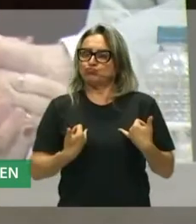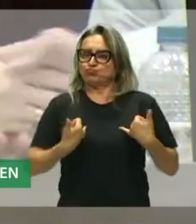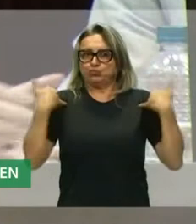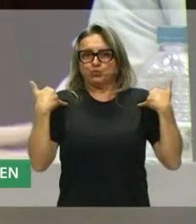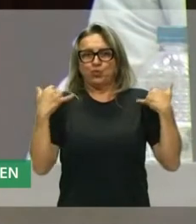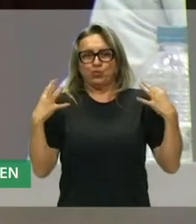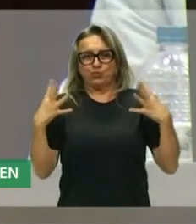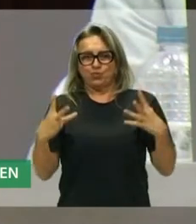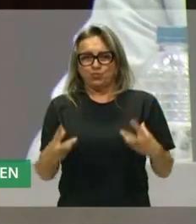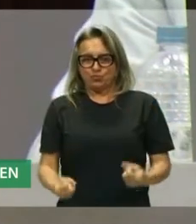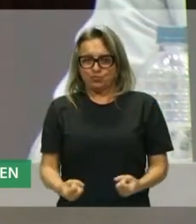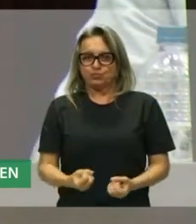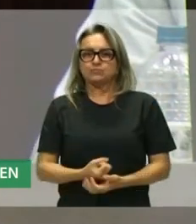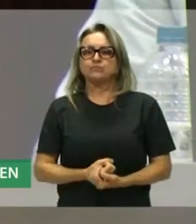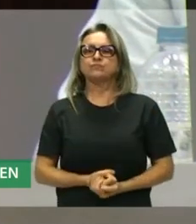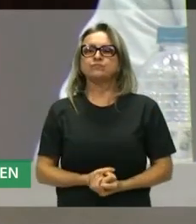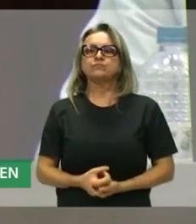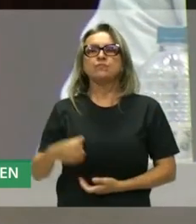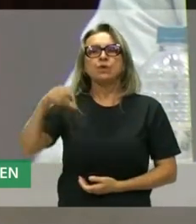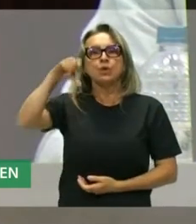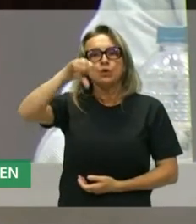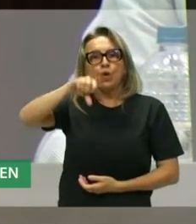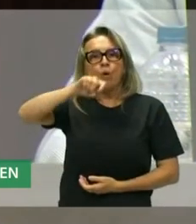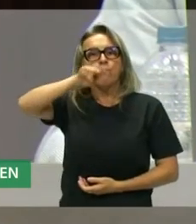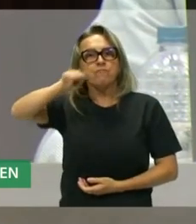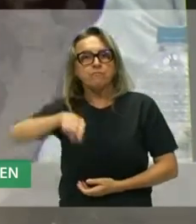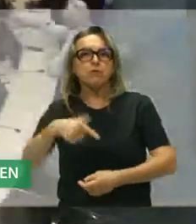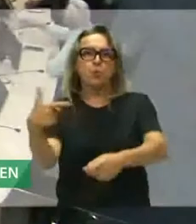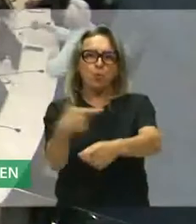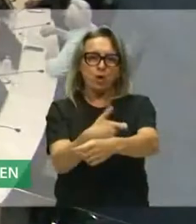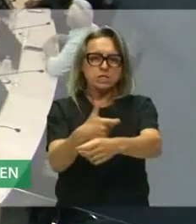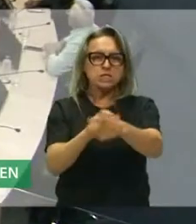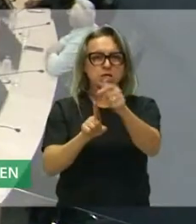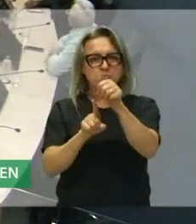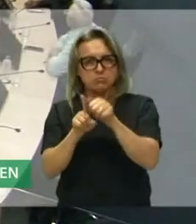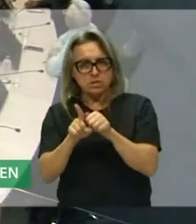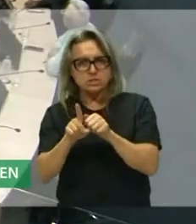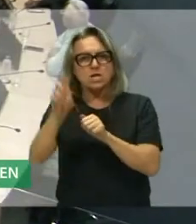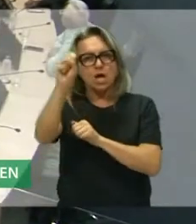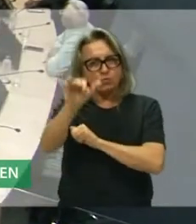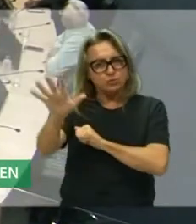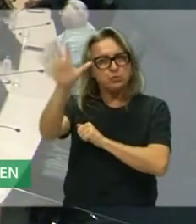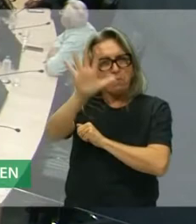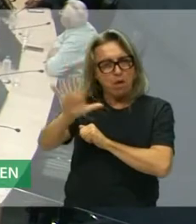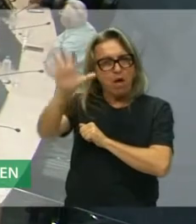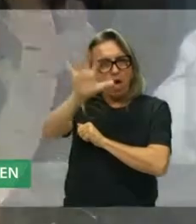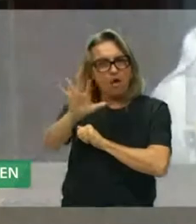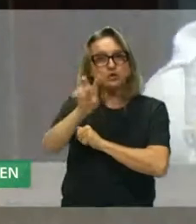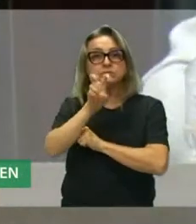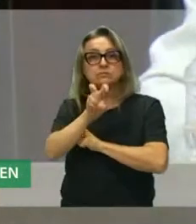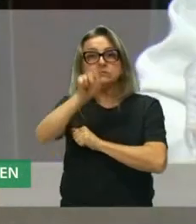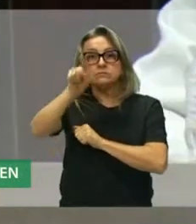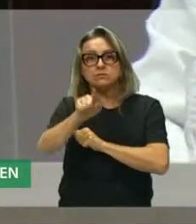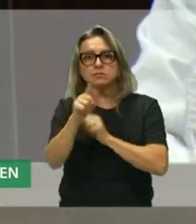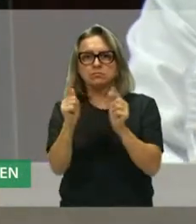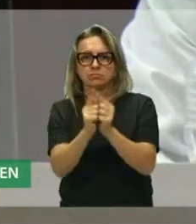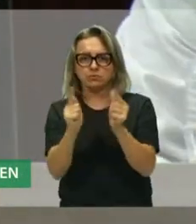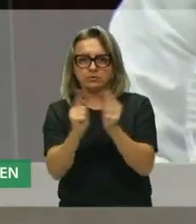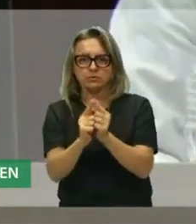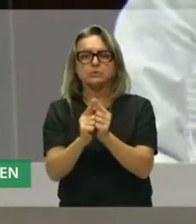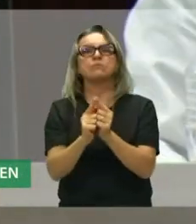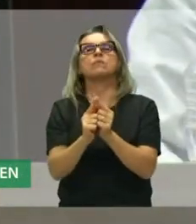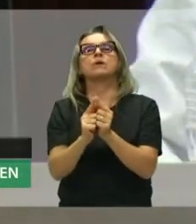que orgulham a todos nós. Cerca de 9 mil exames mensais, exames de imagem, cerca de 5 mil atendimentos no